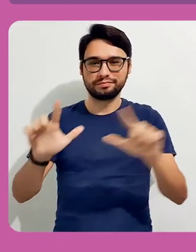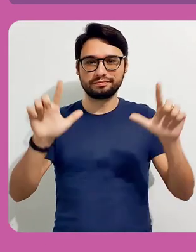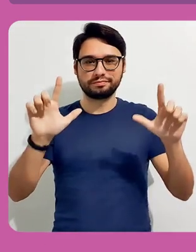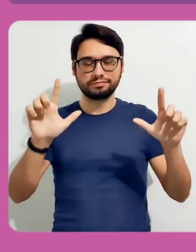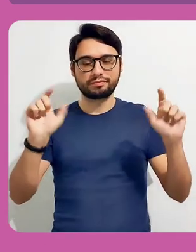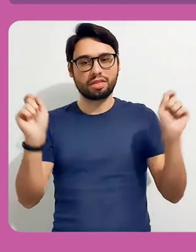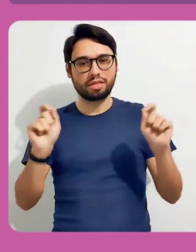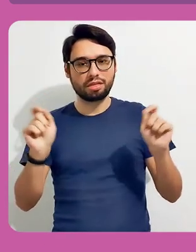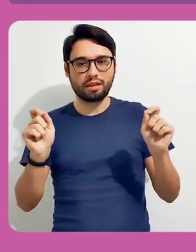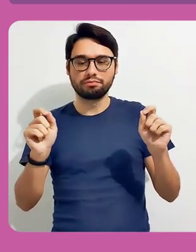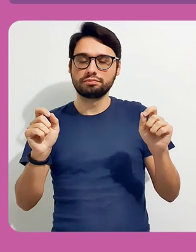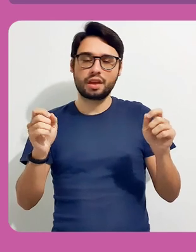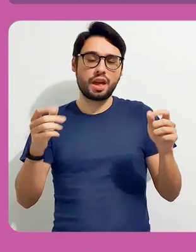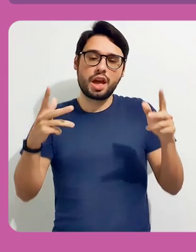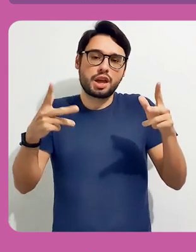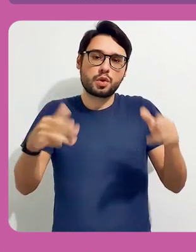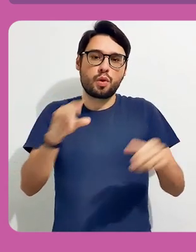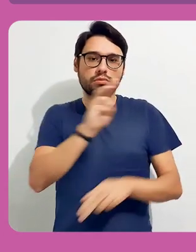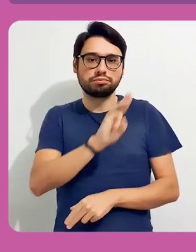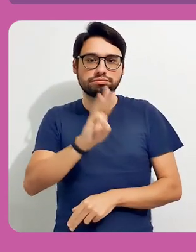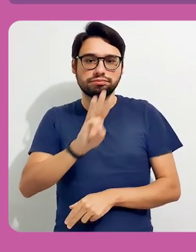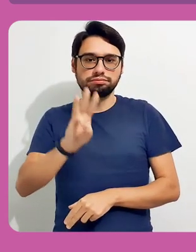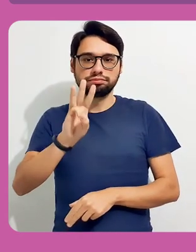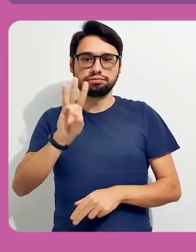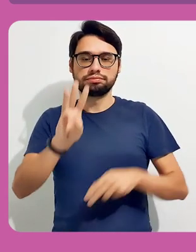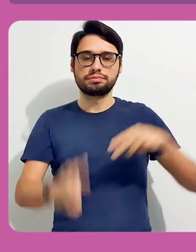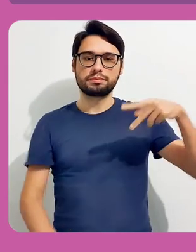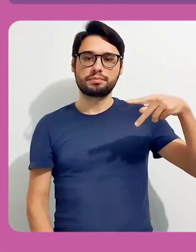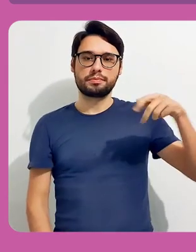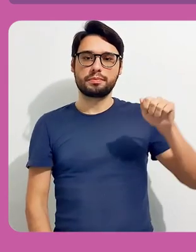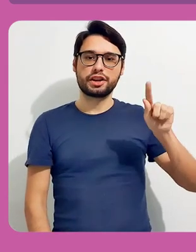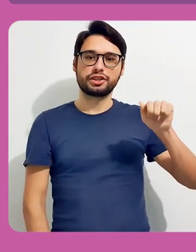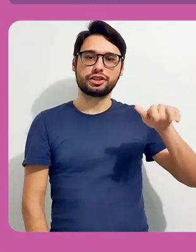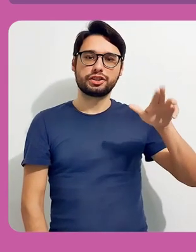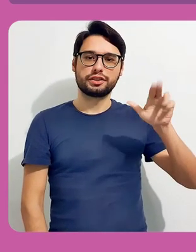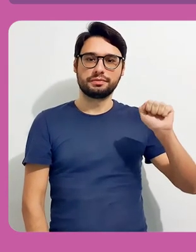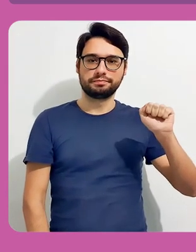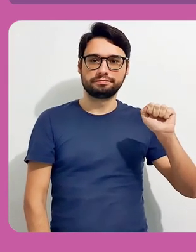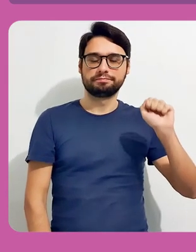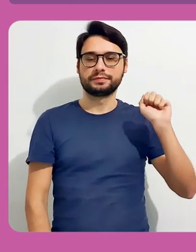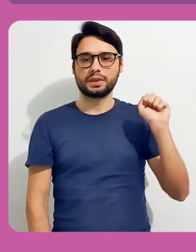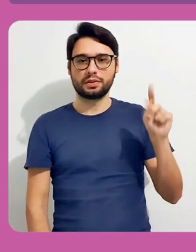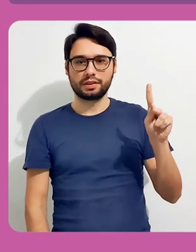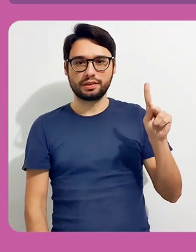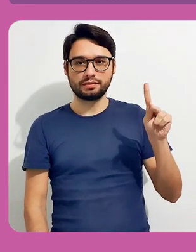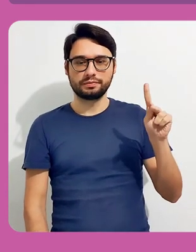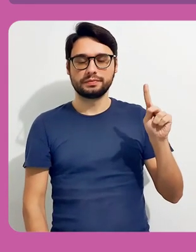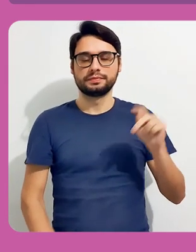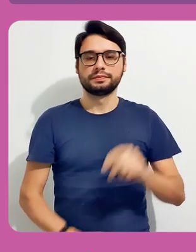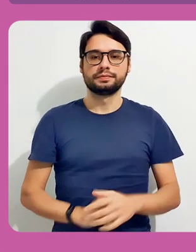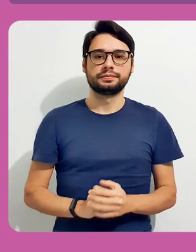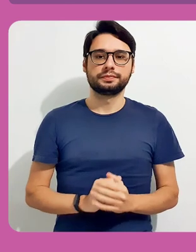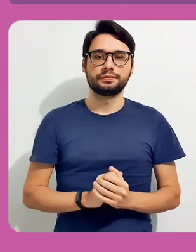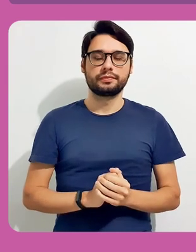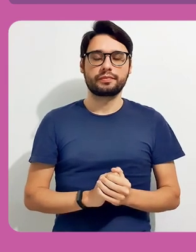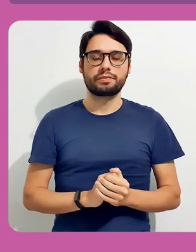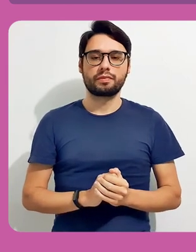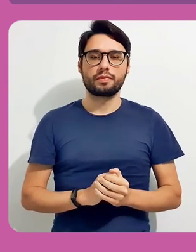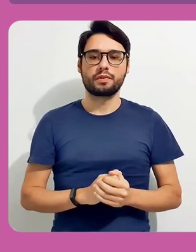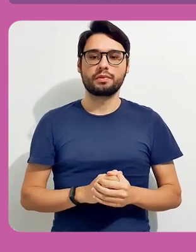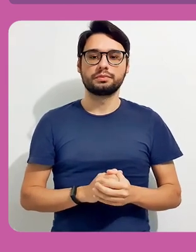Bom, essa é uma página. Essa é a página. É o recurso página.